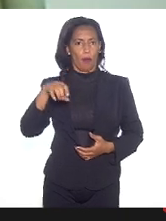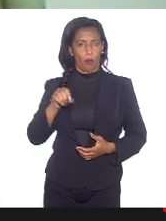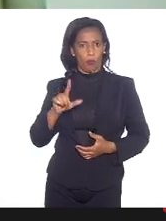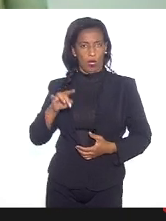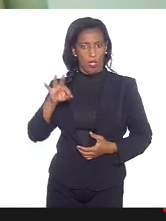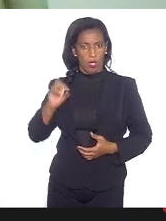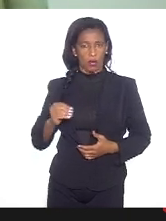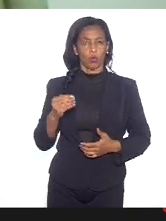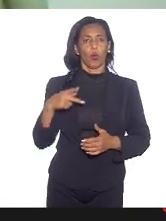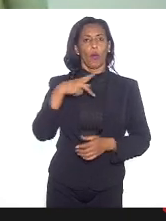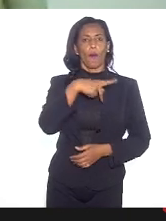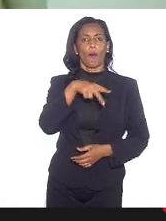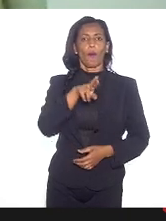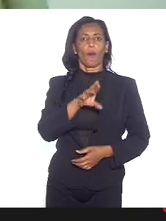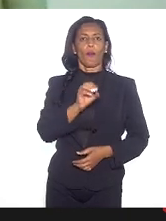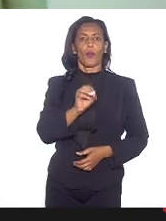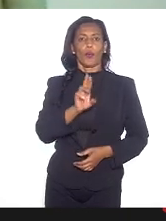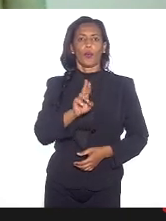o